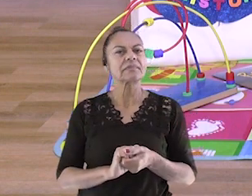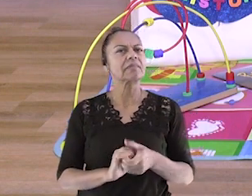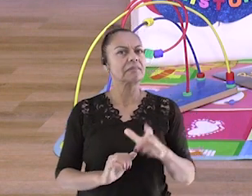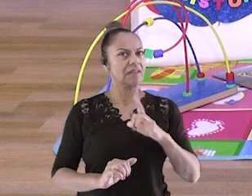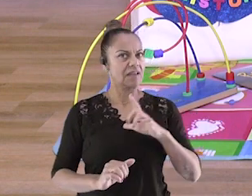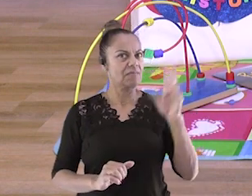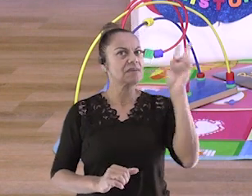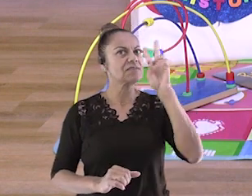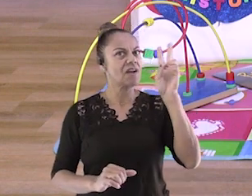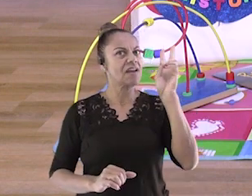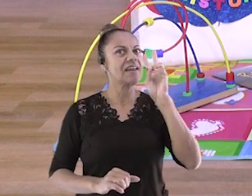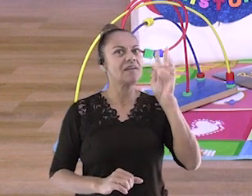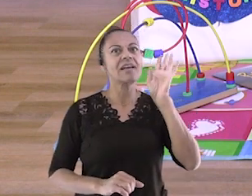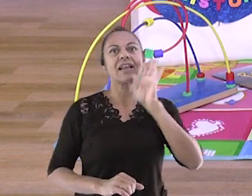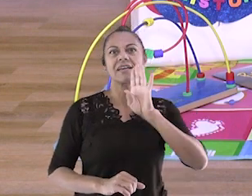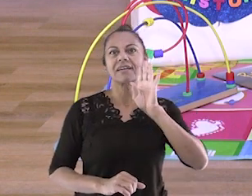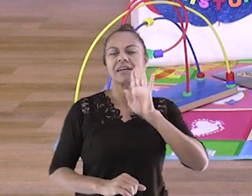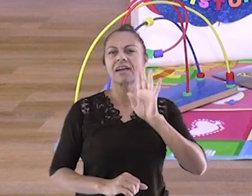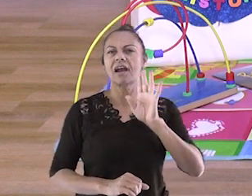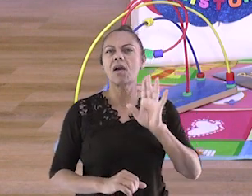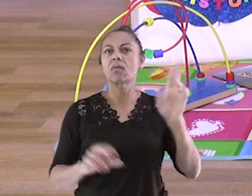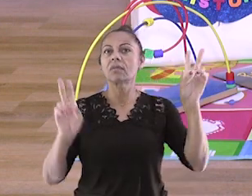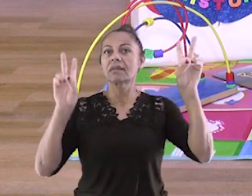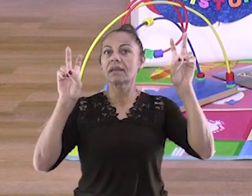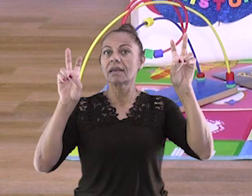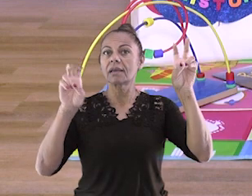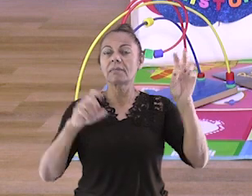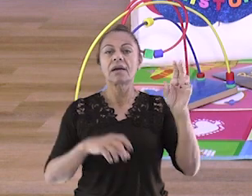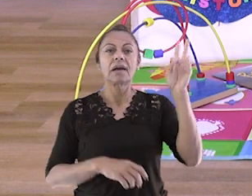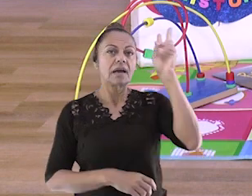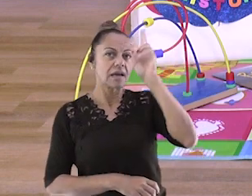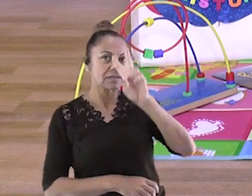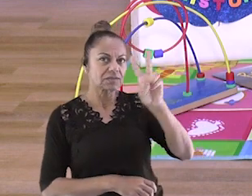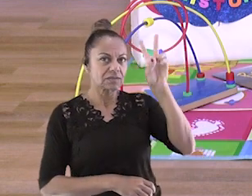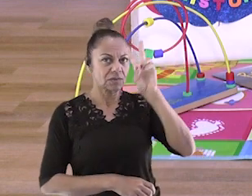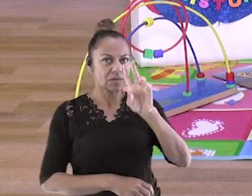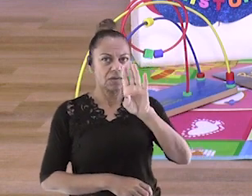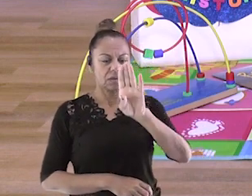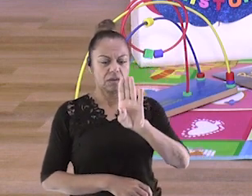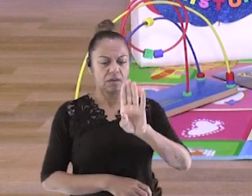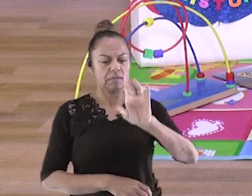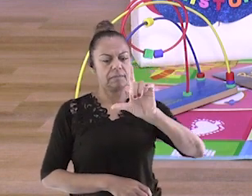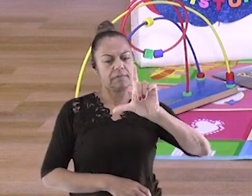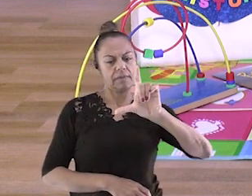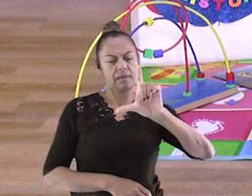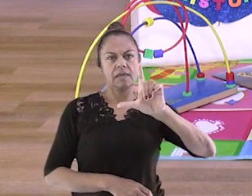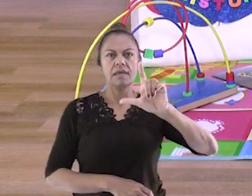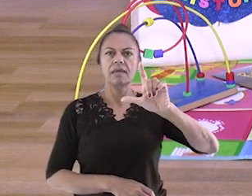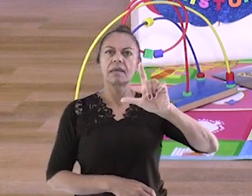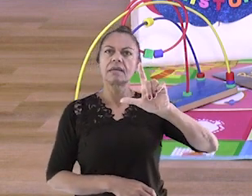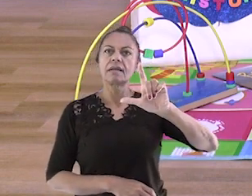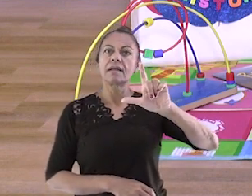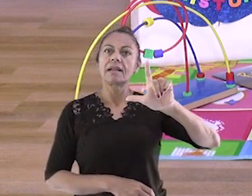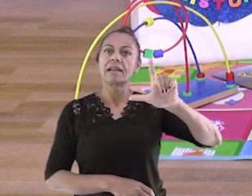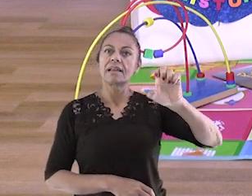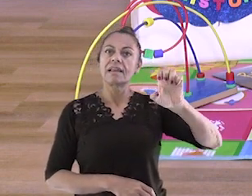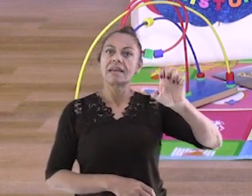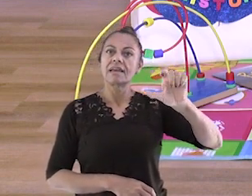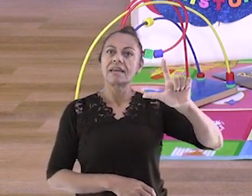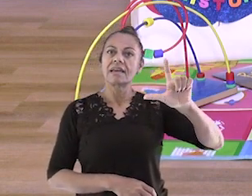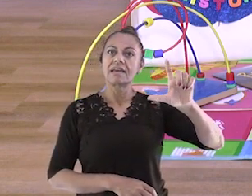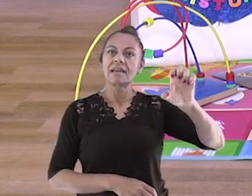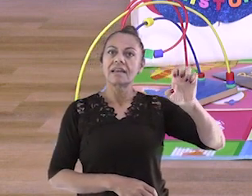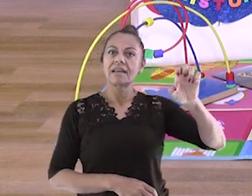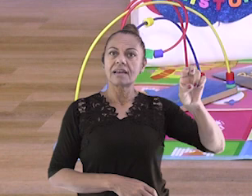história? Não? Beleléu é um monstrinho que vive escondido. Mas já vou avisando. Não